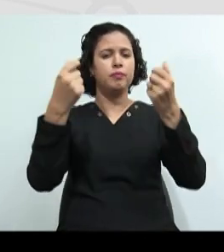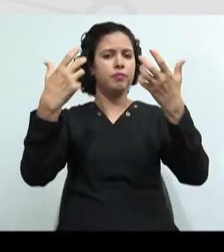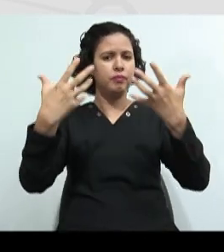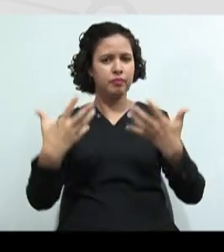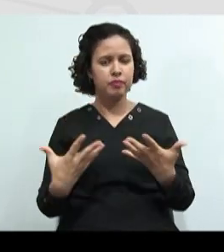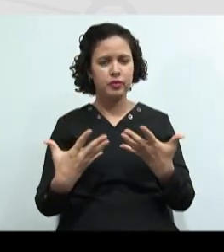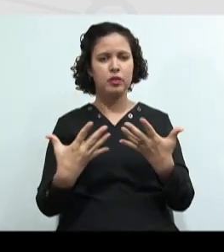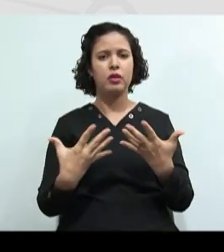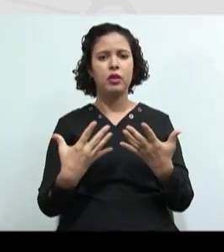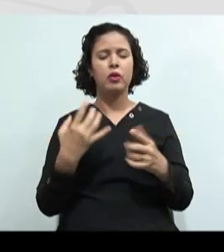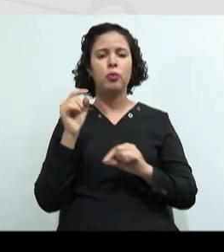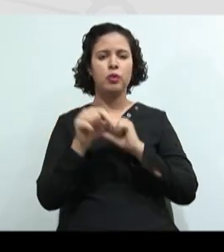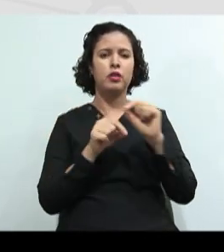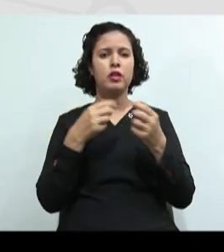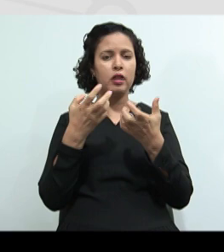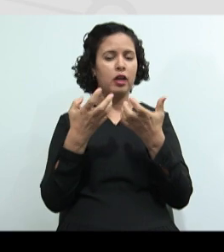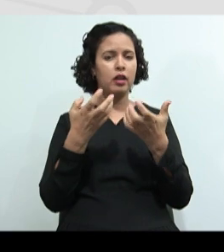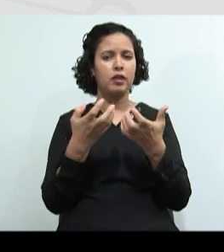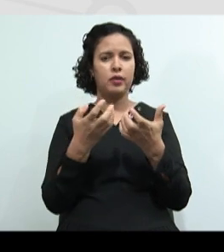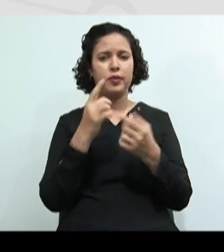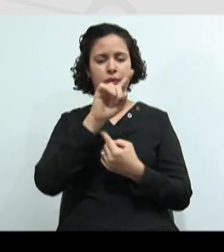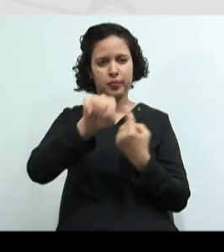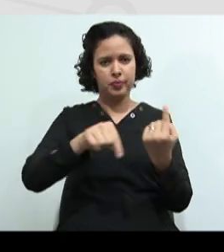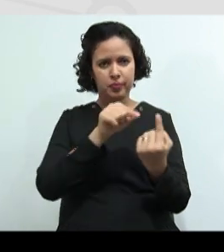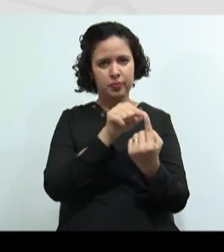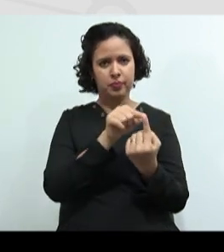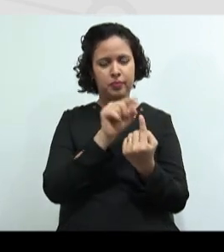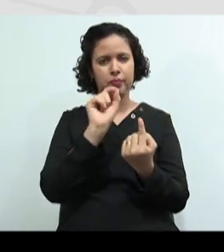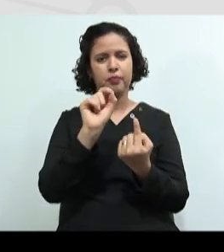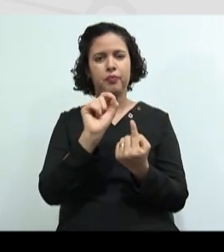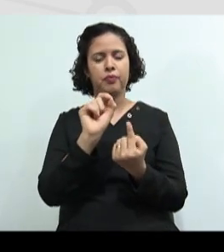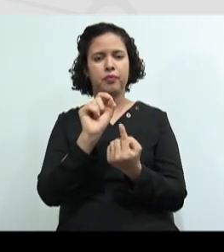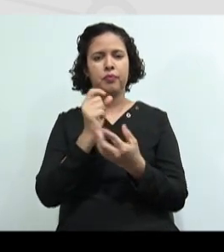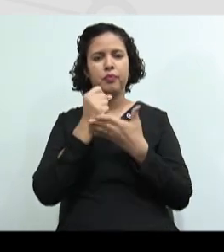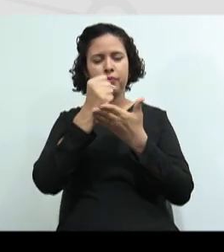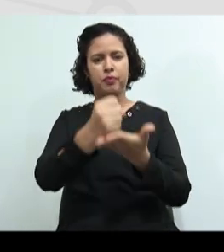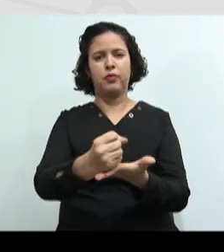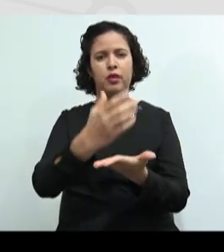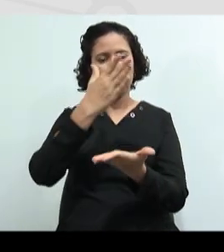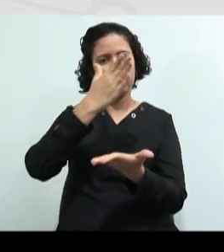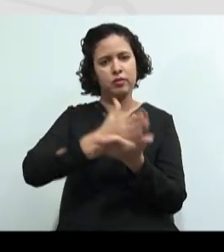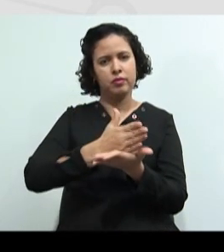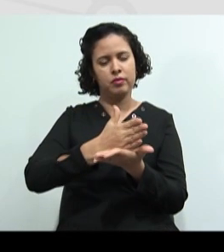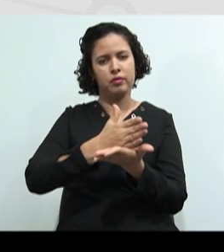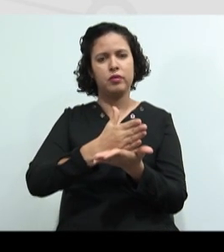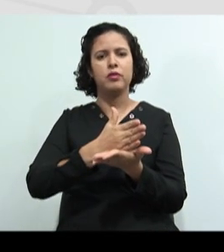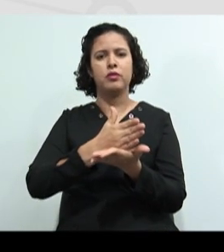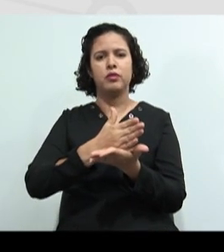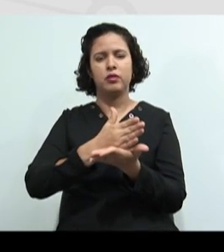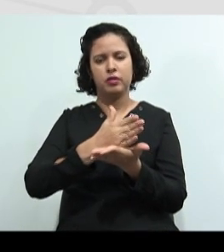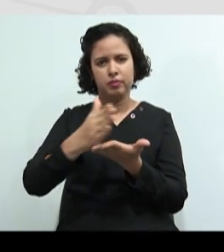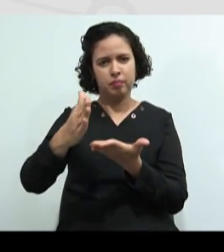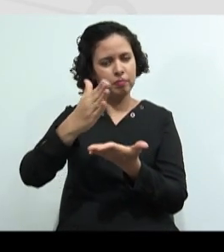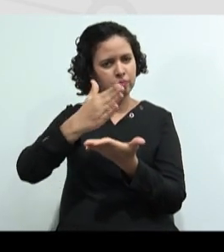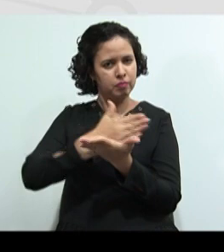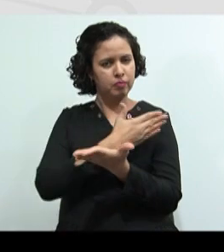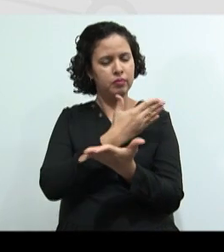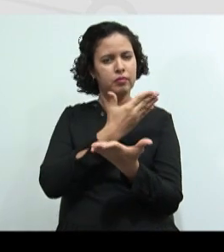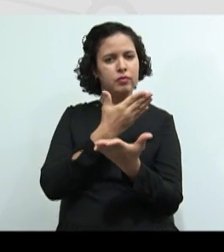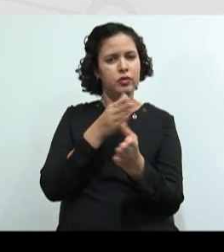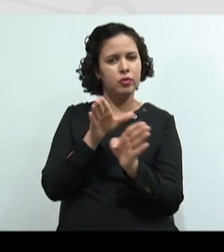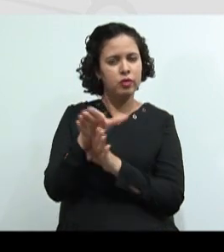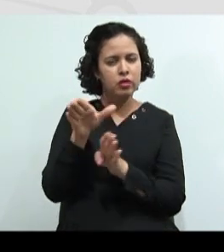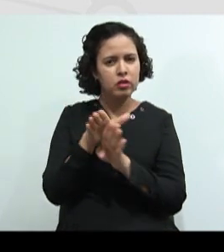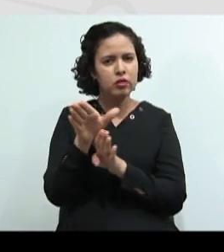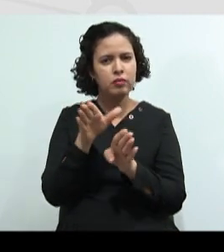o que pretende alcançar. E o objetivo dos valores é atuar como um divisor de águas para a orientação